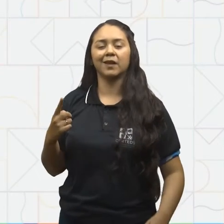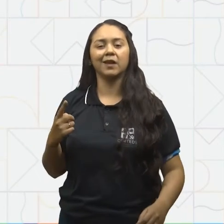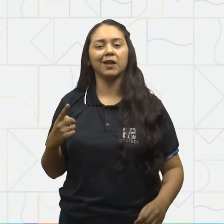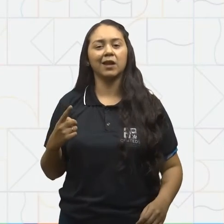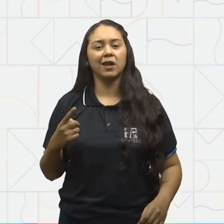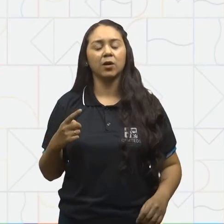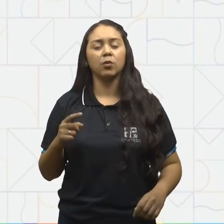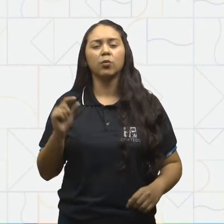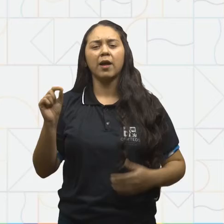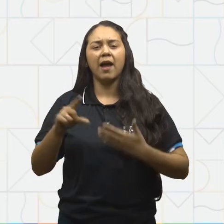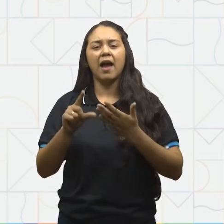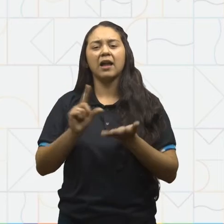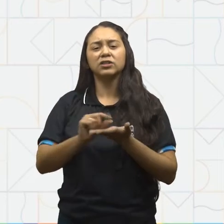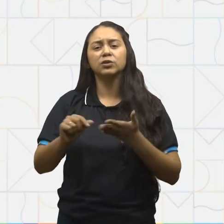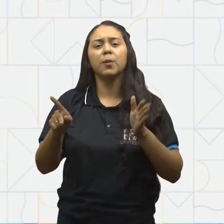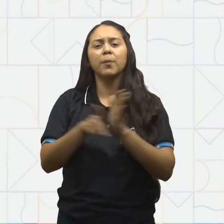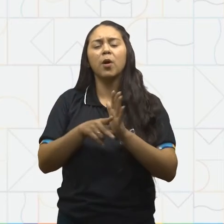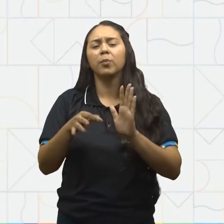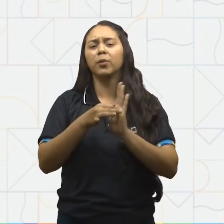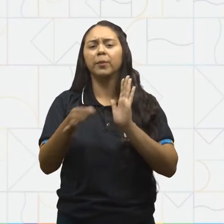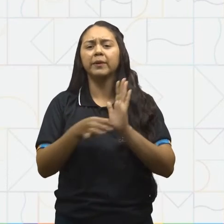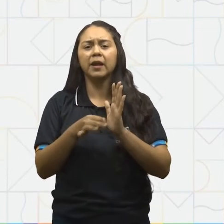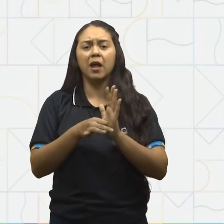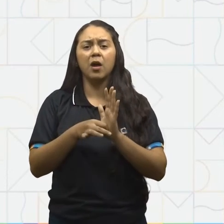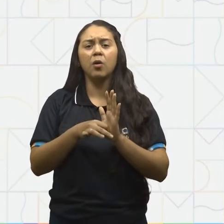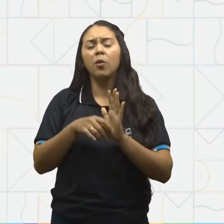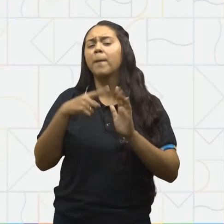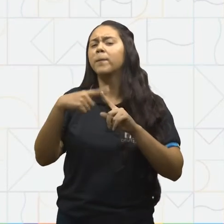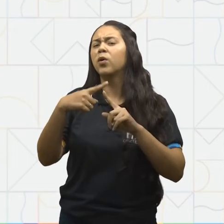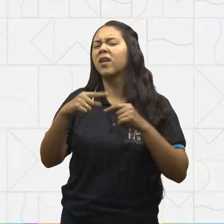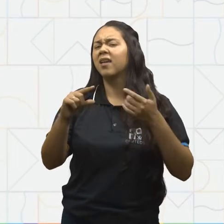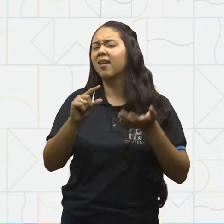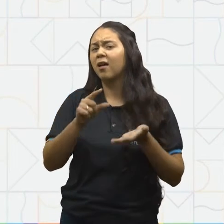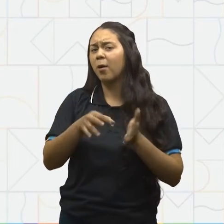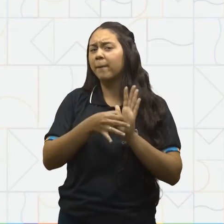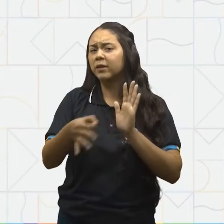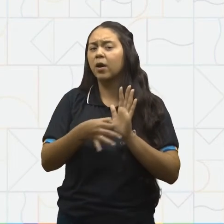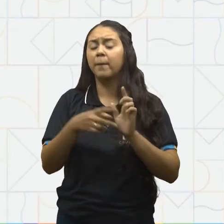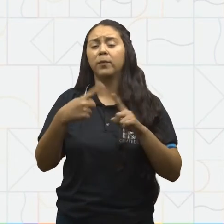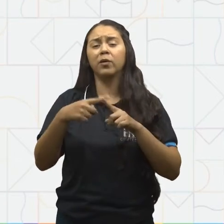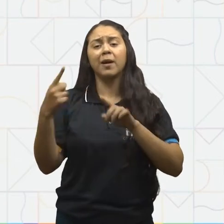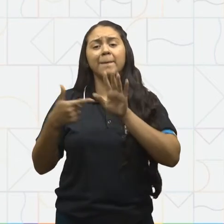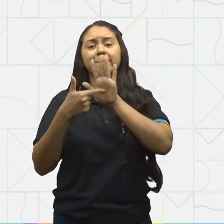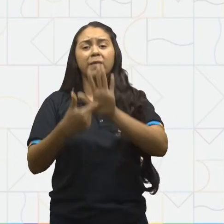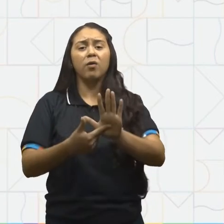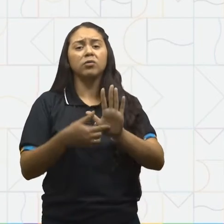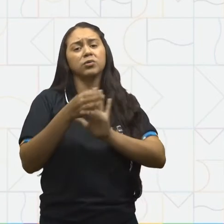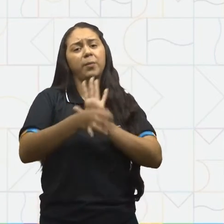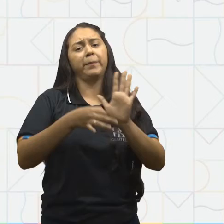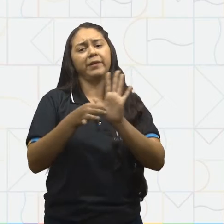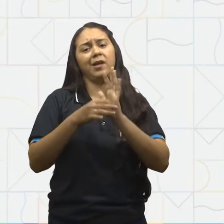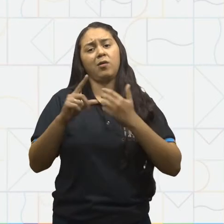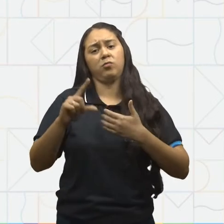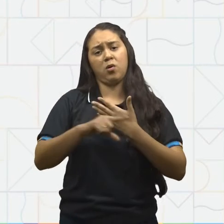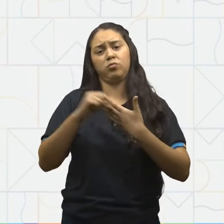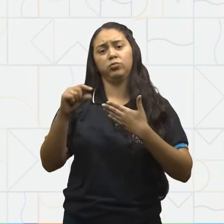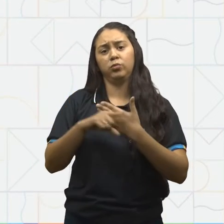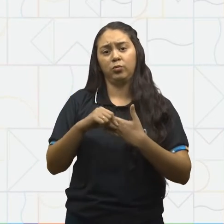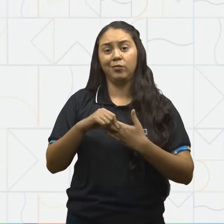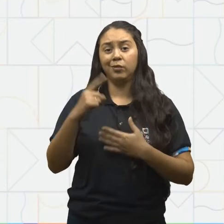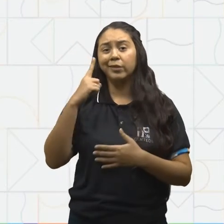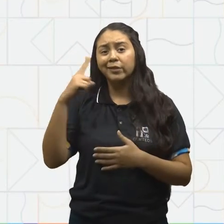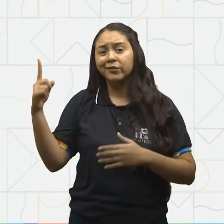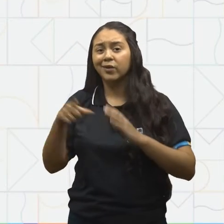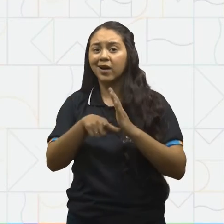um artigo de opinião. Ele tem esse nome por expressar opiniões do autor sobre um assunto. No caso do